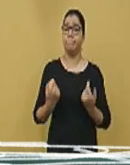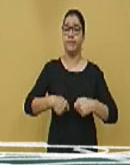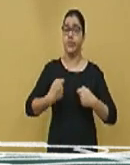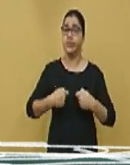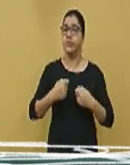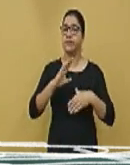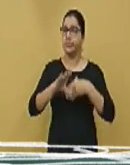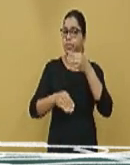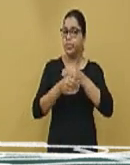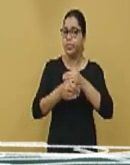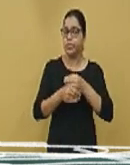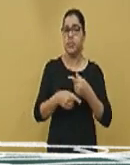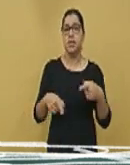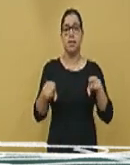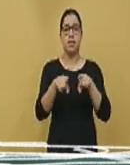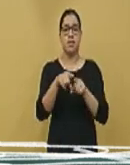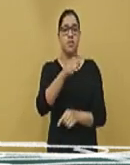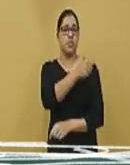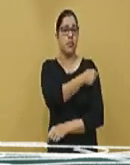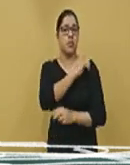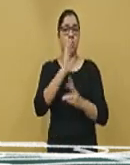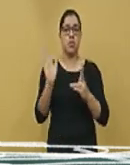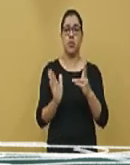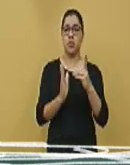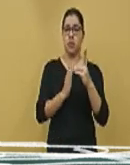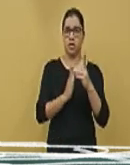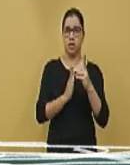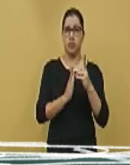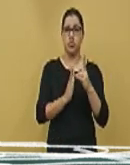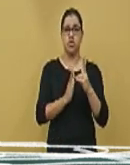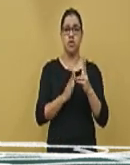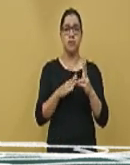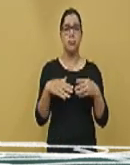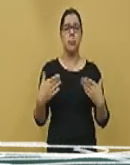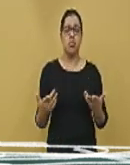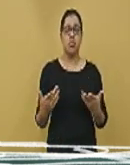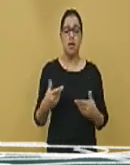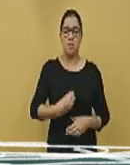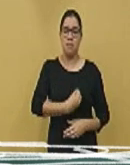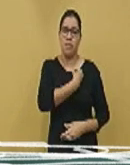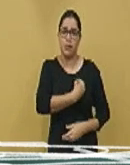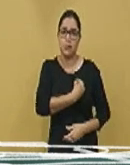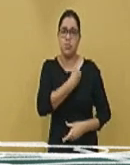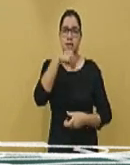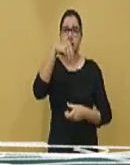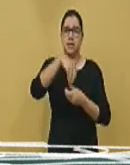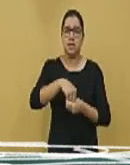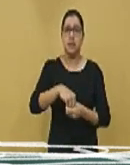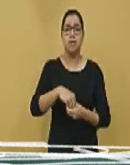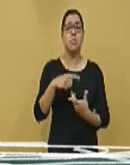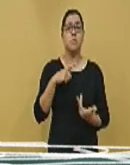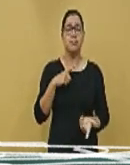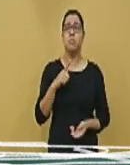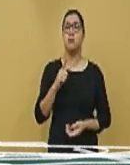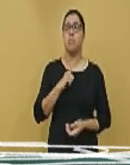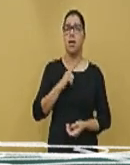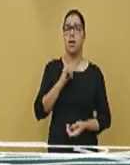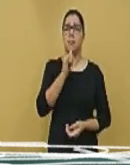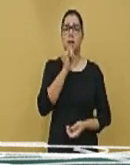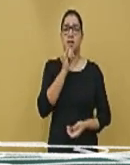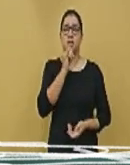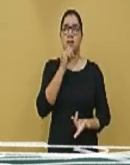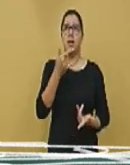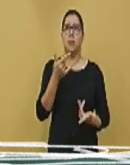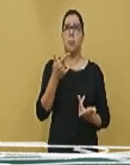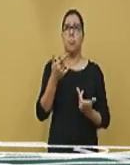também dos alunos indígenas, vem para cá para as etapas presenciais, né? A gente se depara com estudantes, com